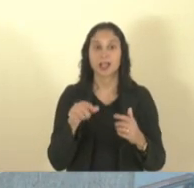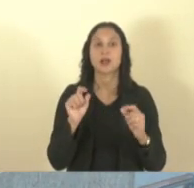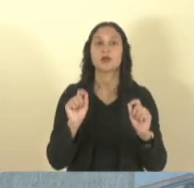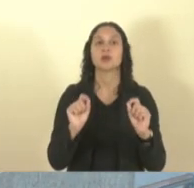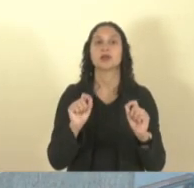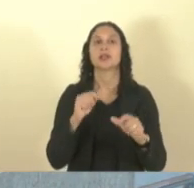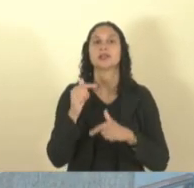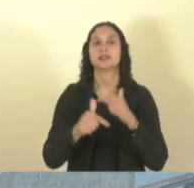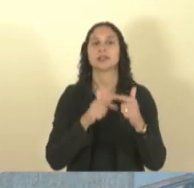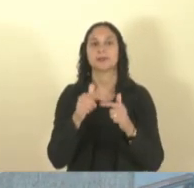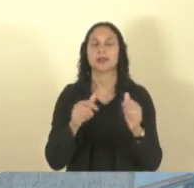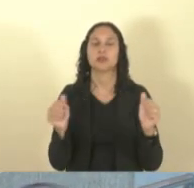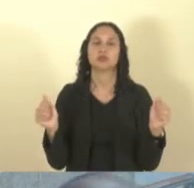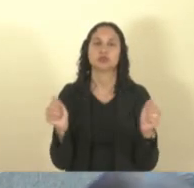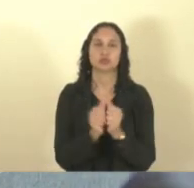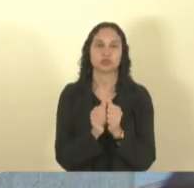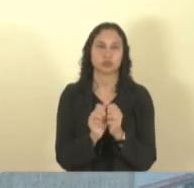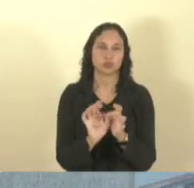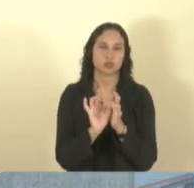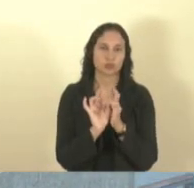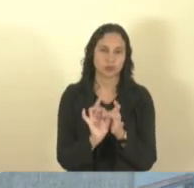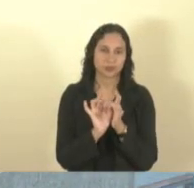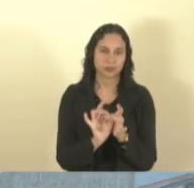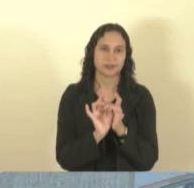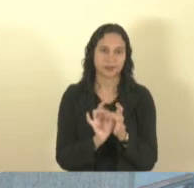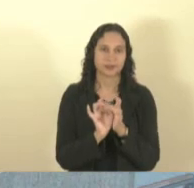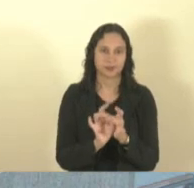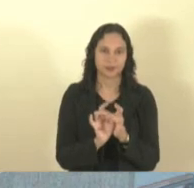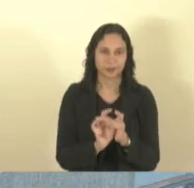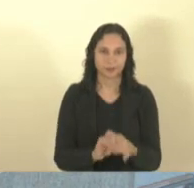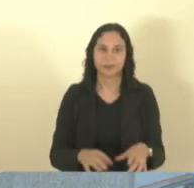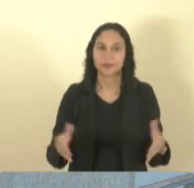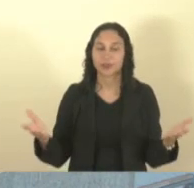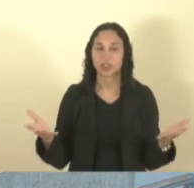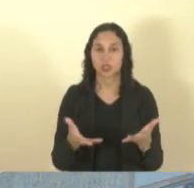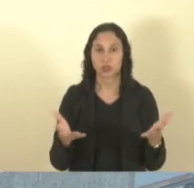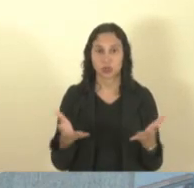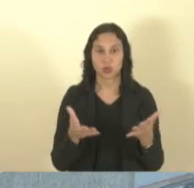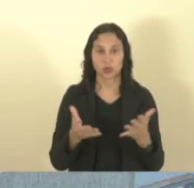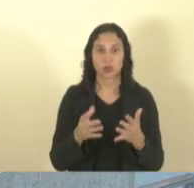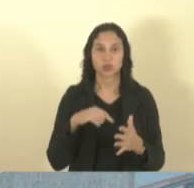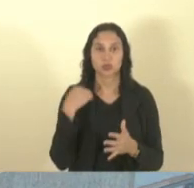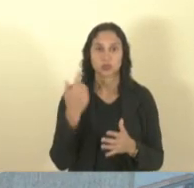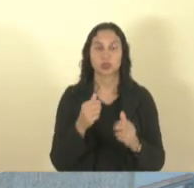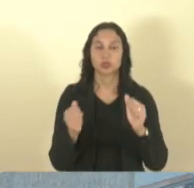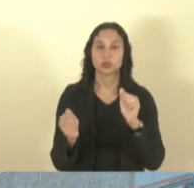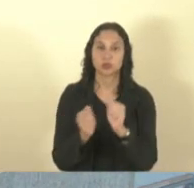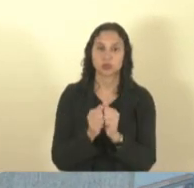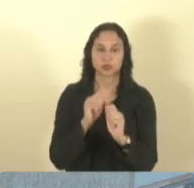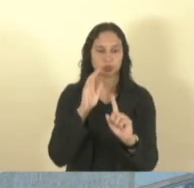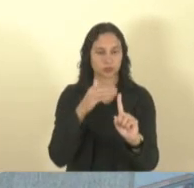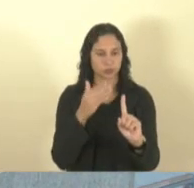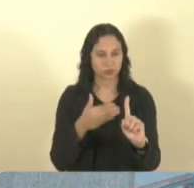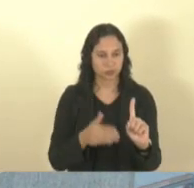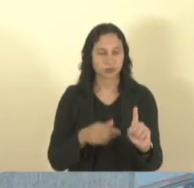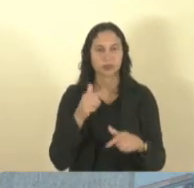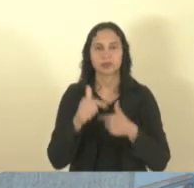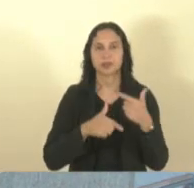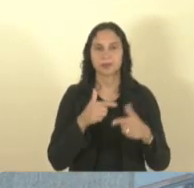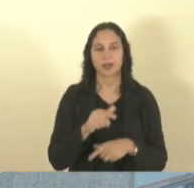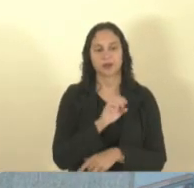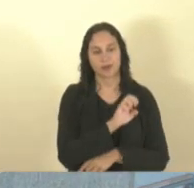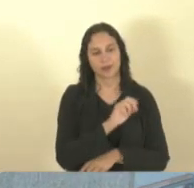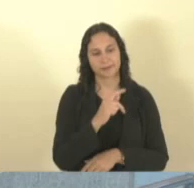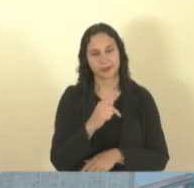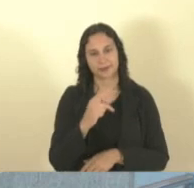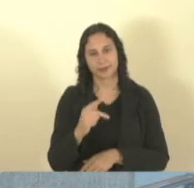equipe. E nós estamos aqui nesse momento recebendo essa homenagem com vocês da carreira de APPGG, mas eu quero